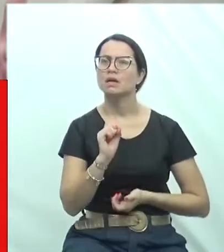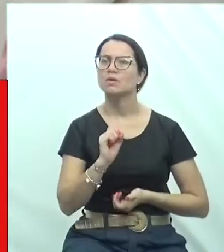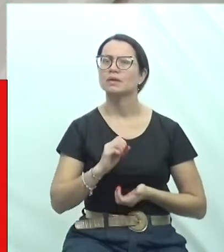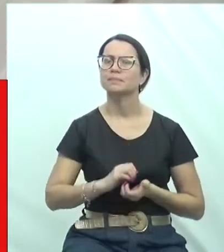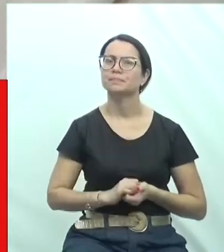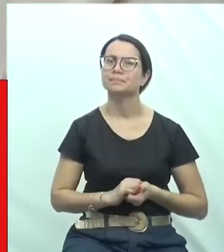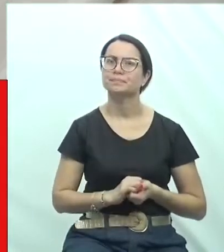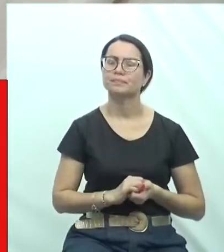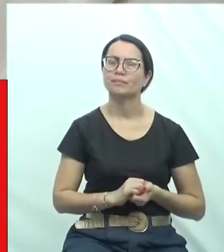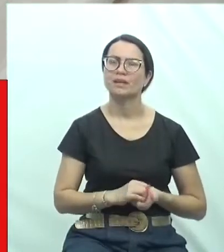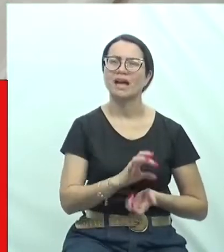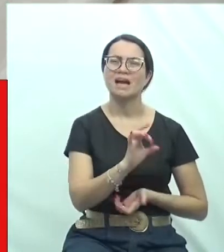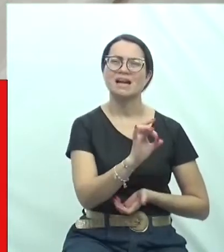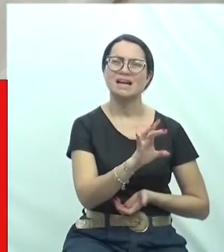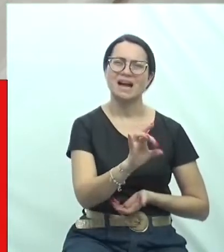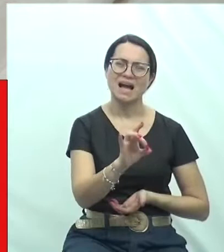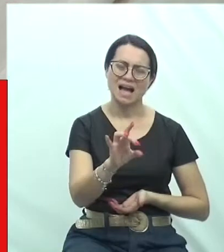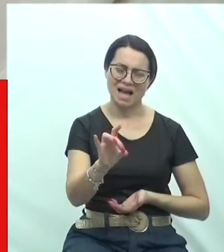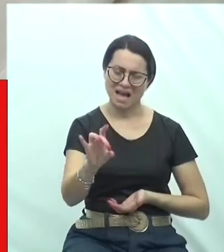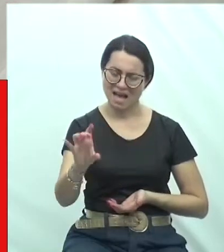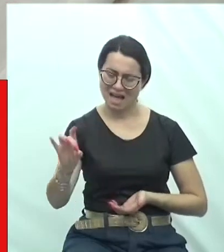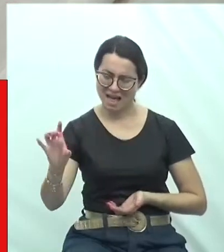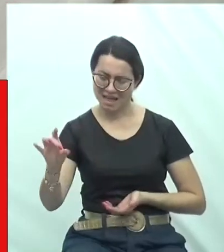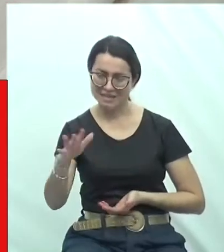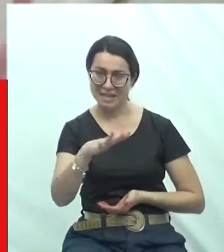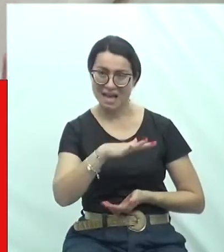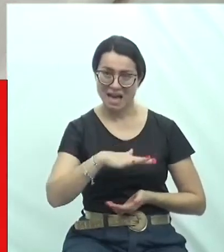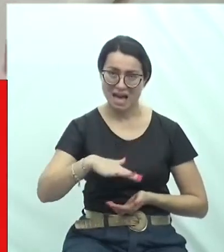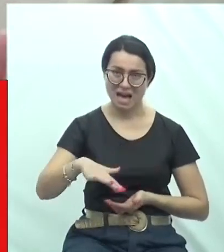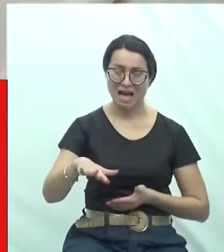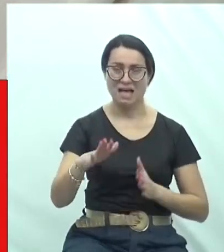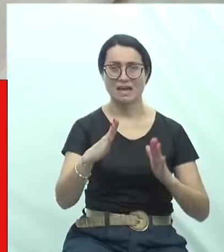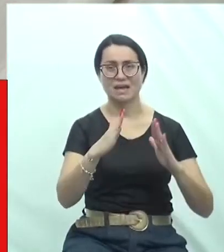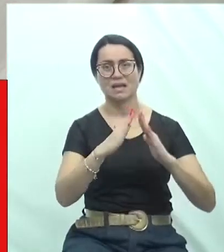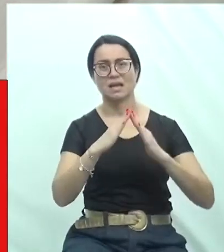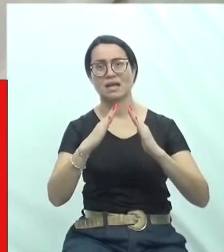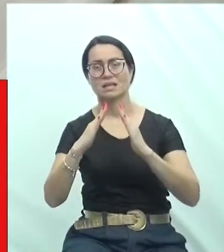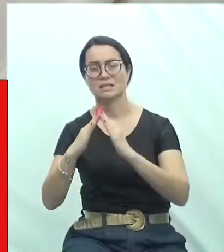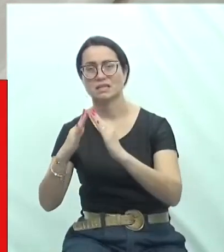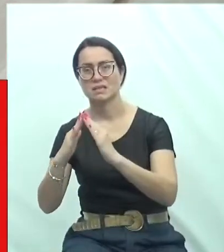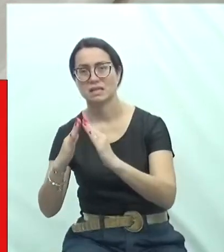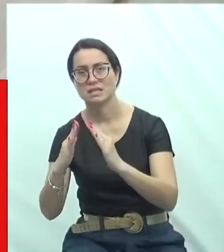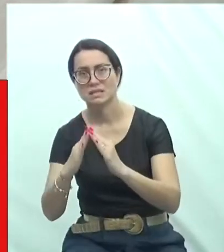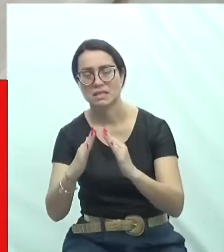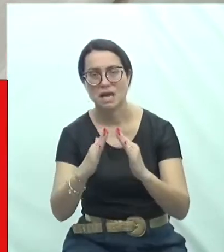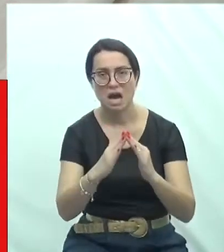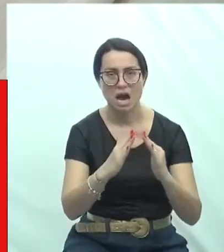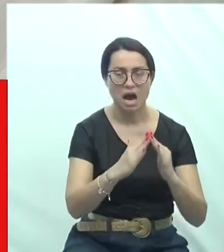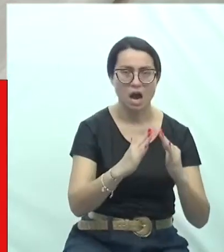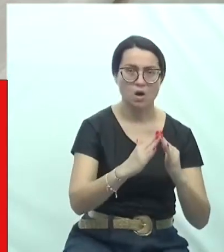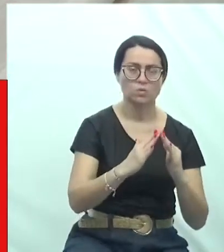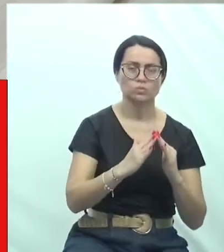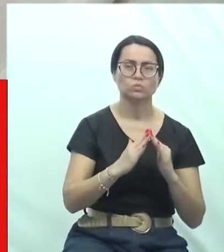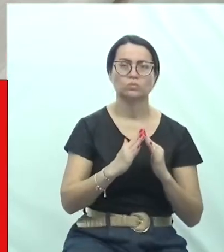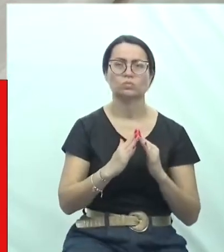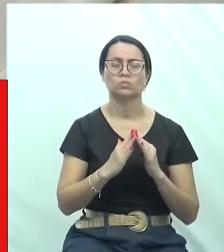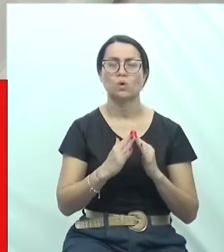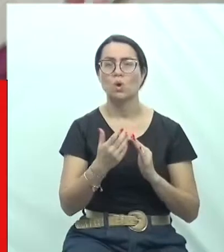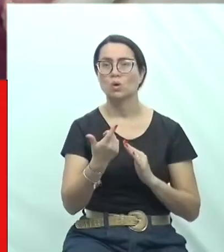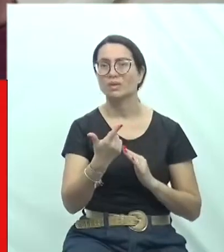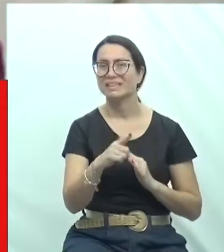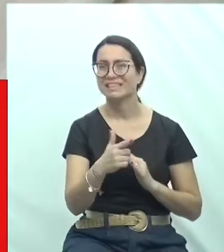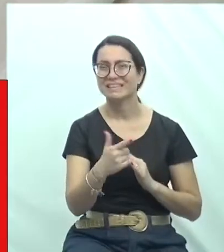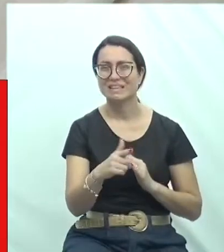toda unidade residencial que estiver abaixo do nível da rede coletora, sem condições de